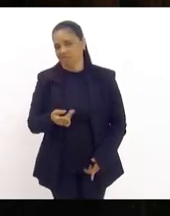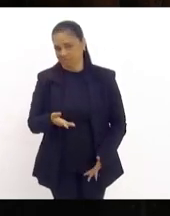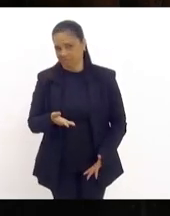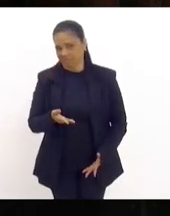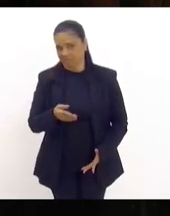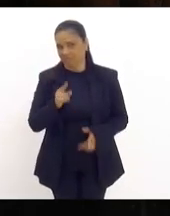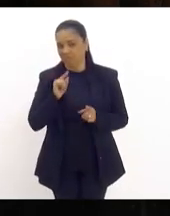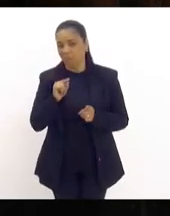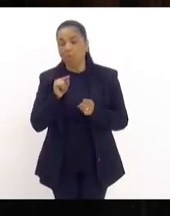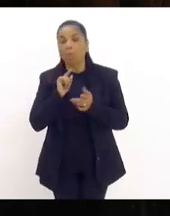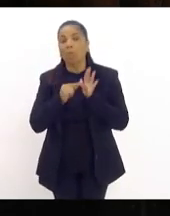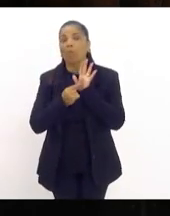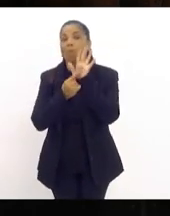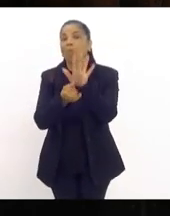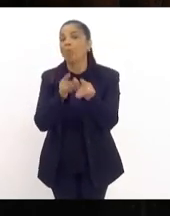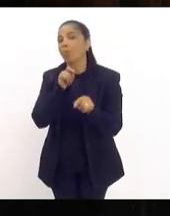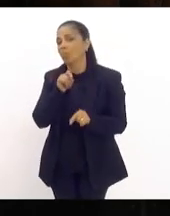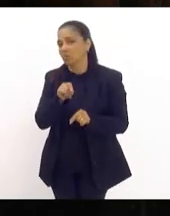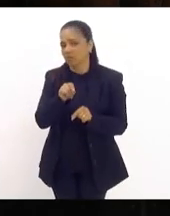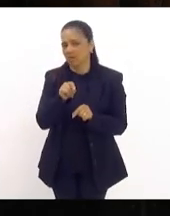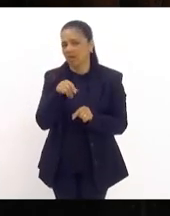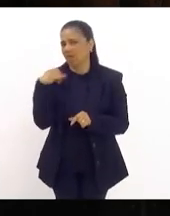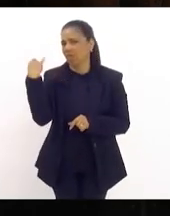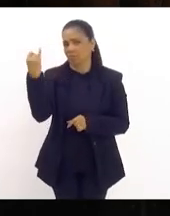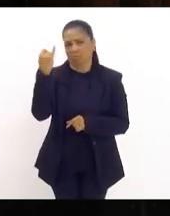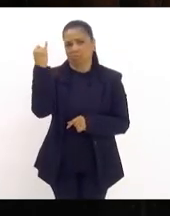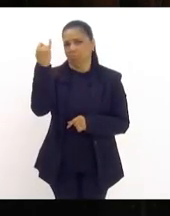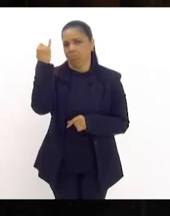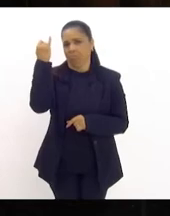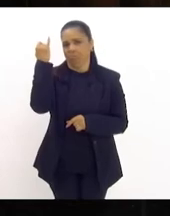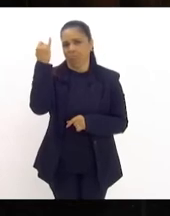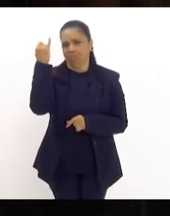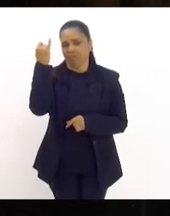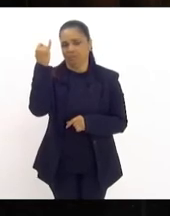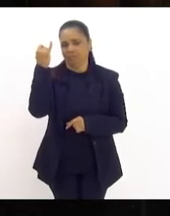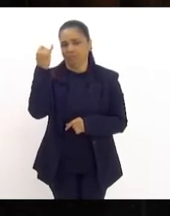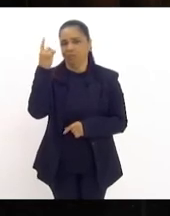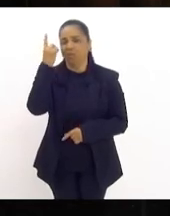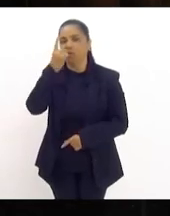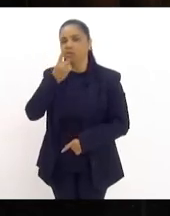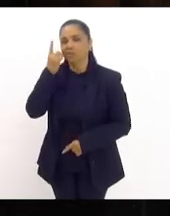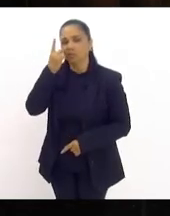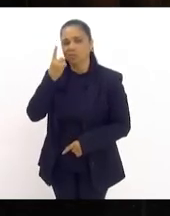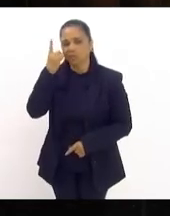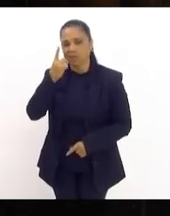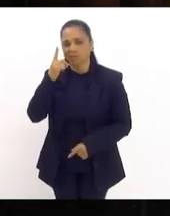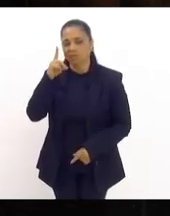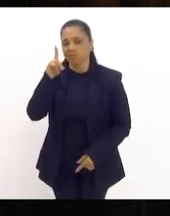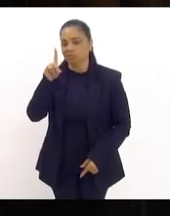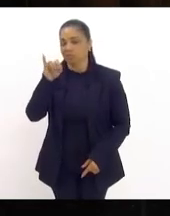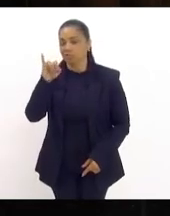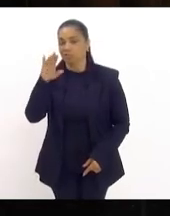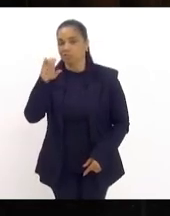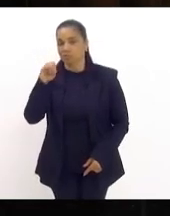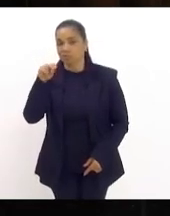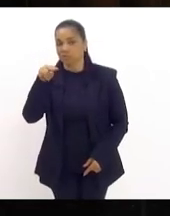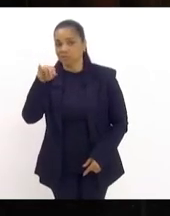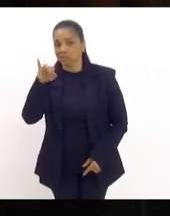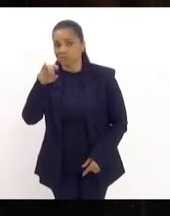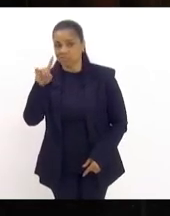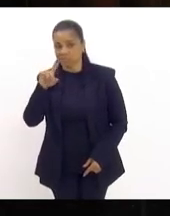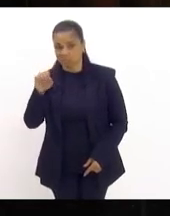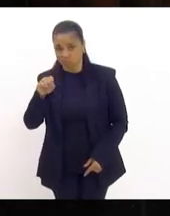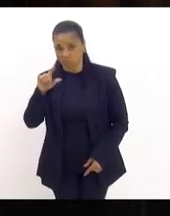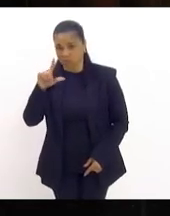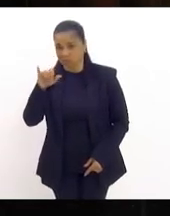uma questão importantíssima, deputado Dionísio Lins. A Refit é